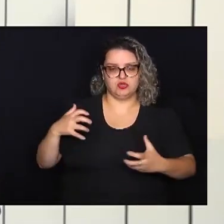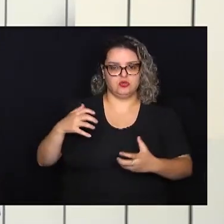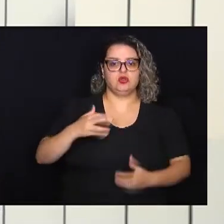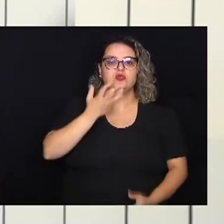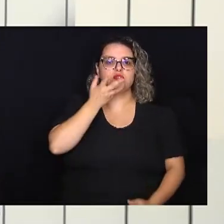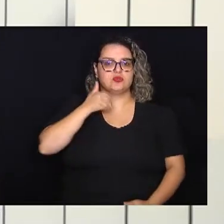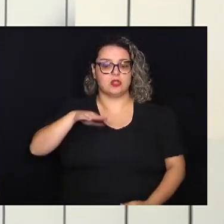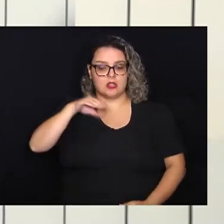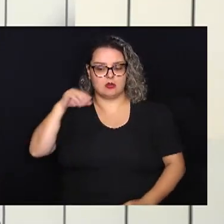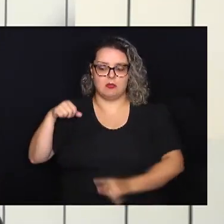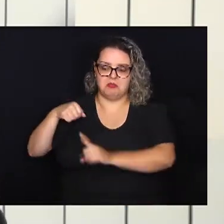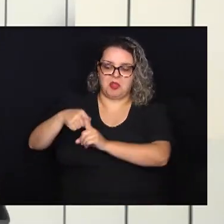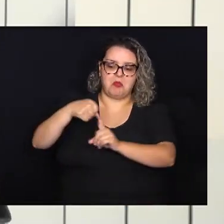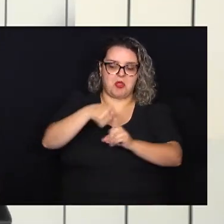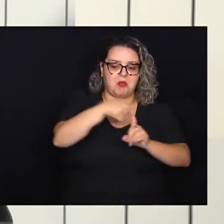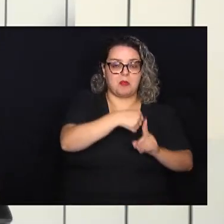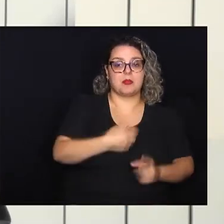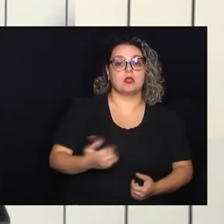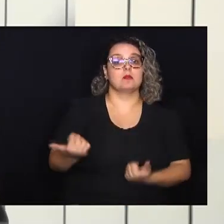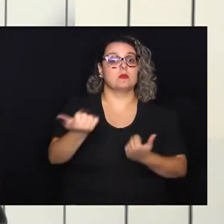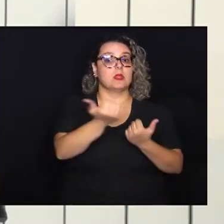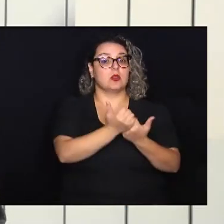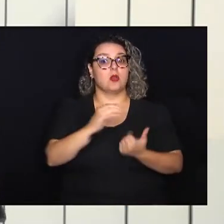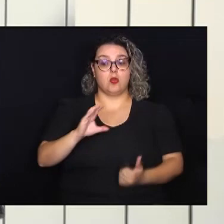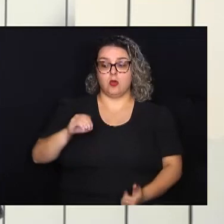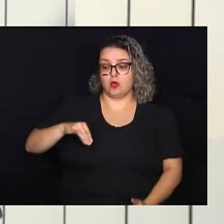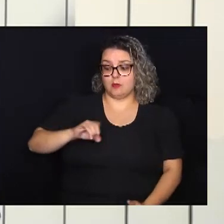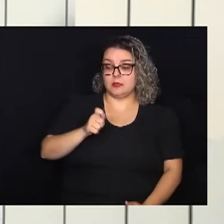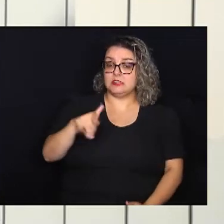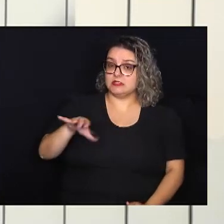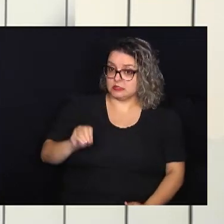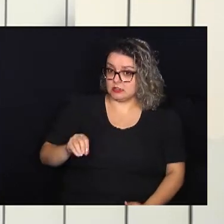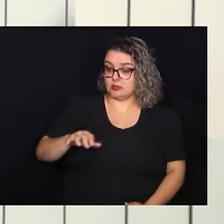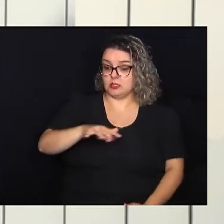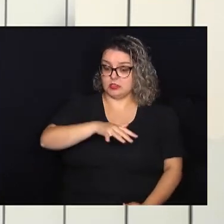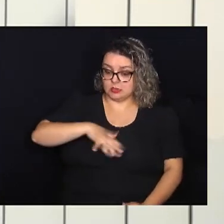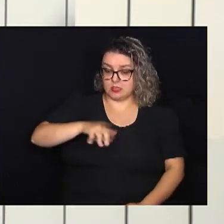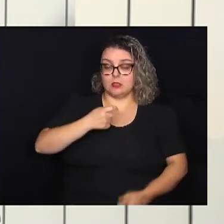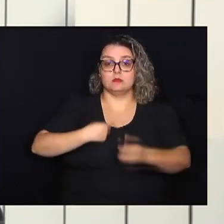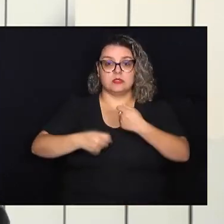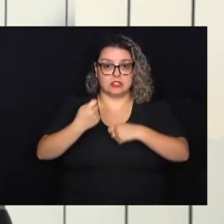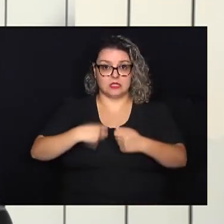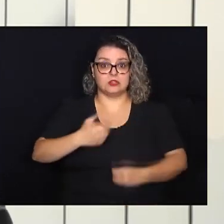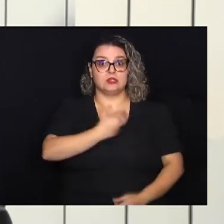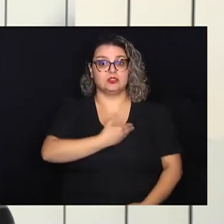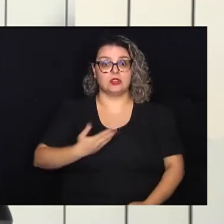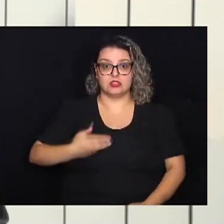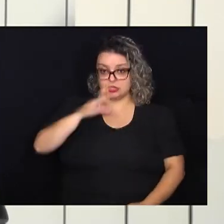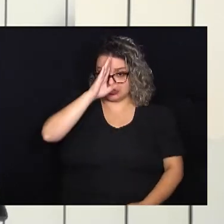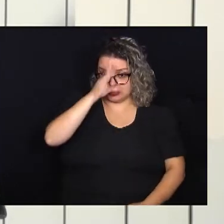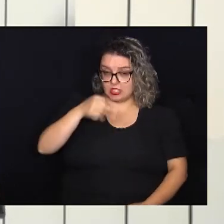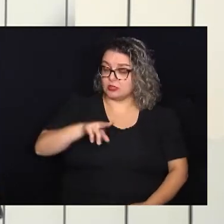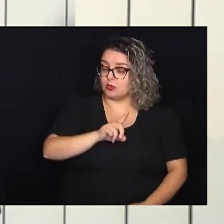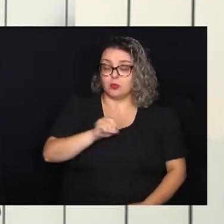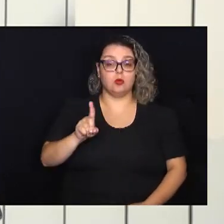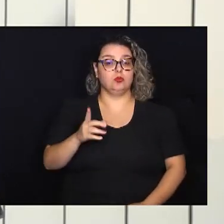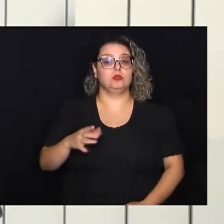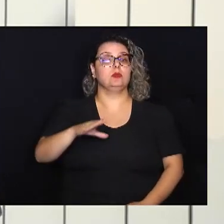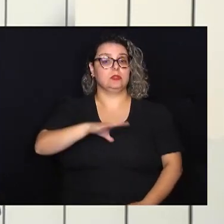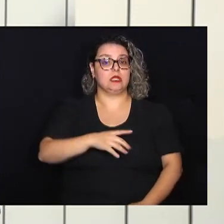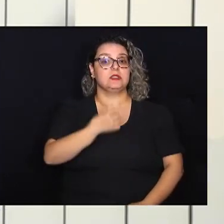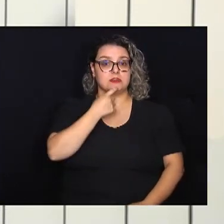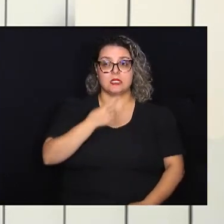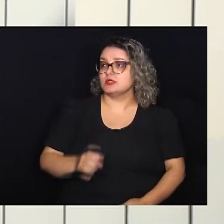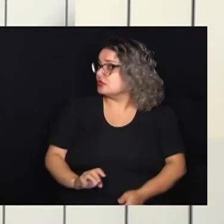adolescentes para cargos em comissão no âmbito da administração pública direta e indireta do município